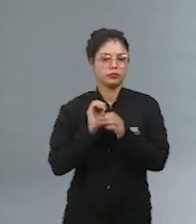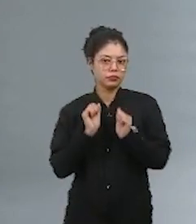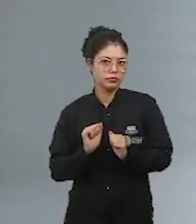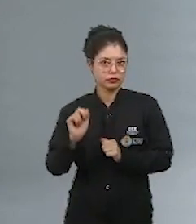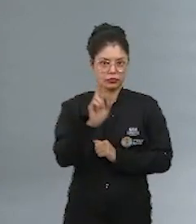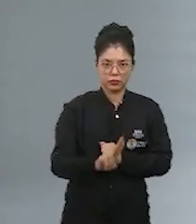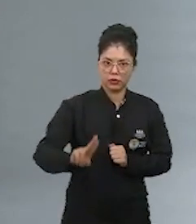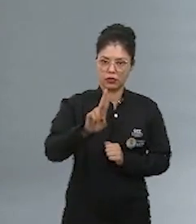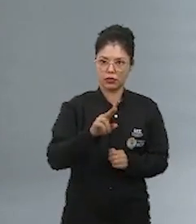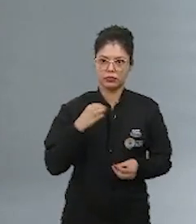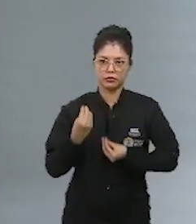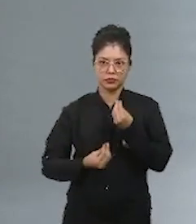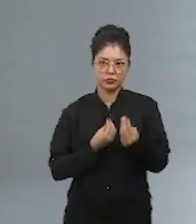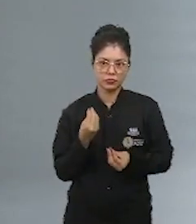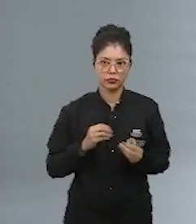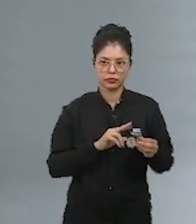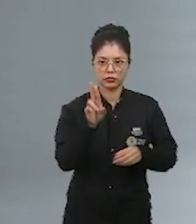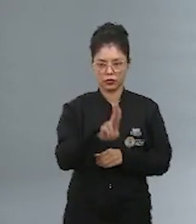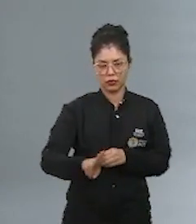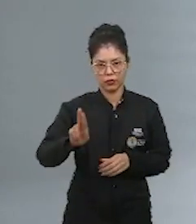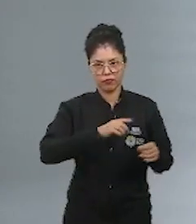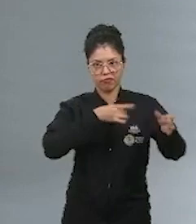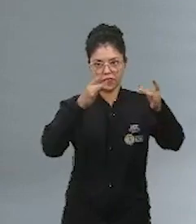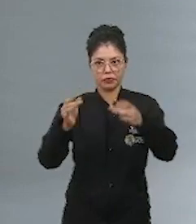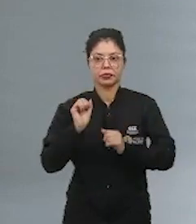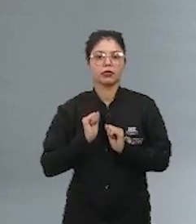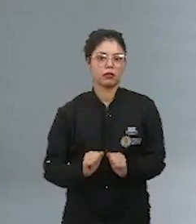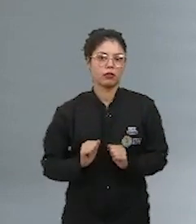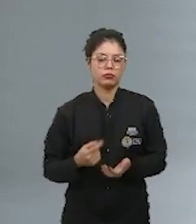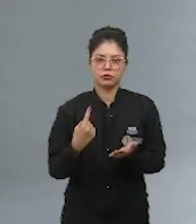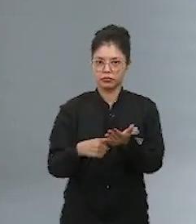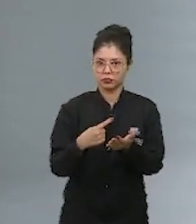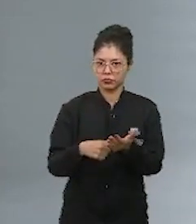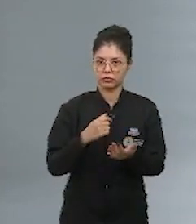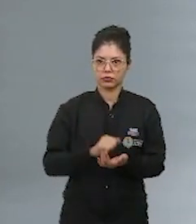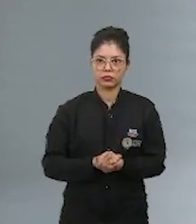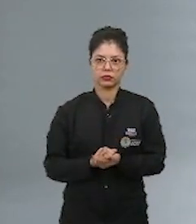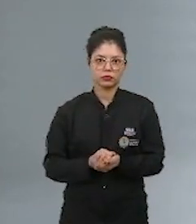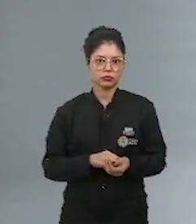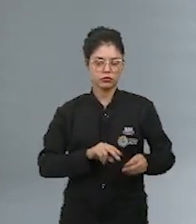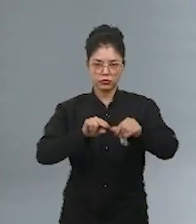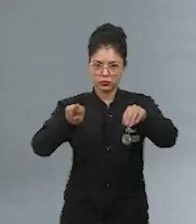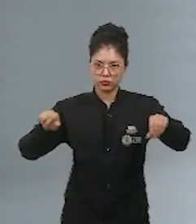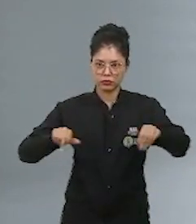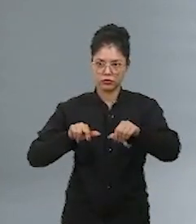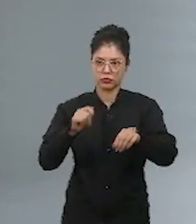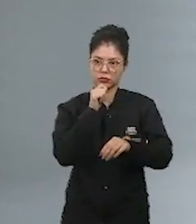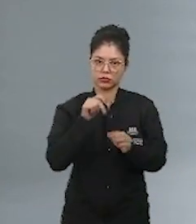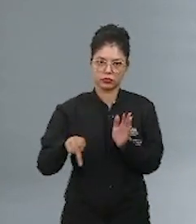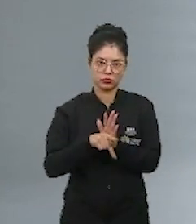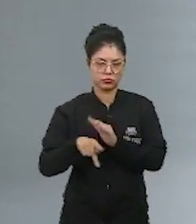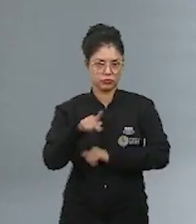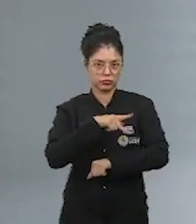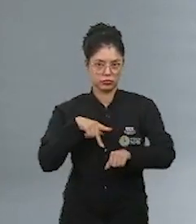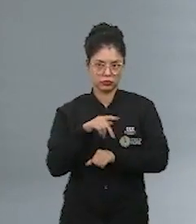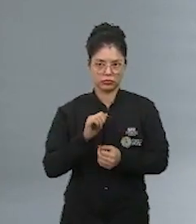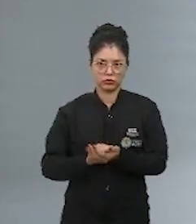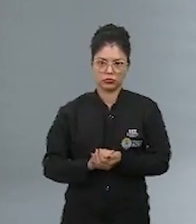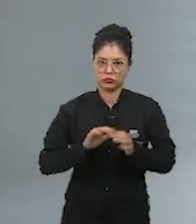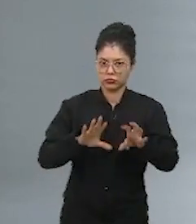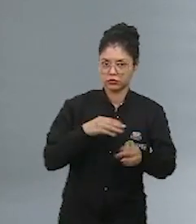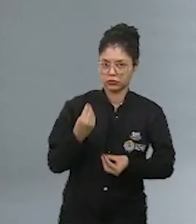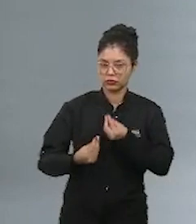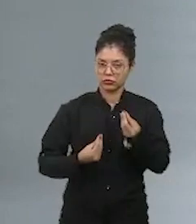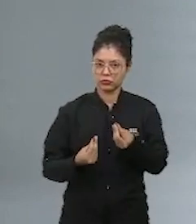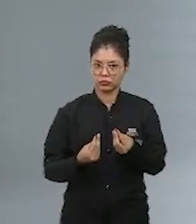ser utilizado aí com uso comercial, esse sim pode ser considerado aí um minério de relevância para um país. Assim como o ferro,